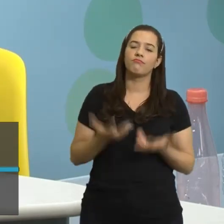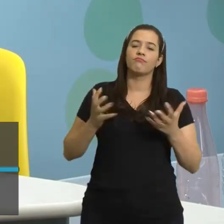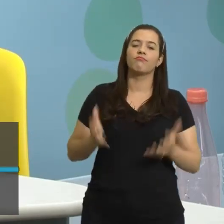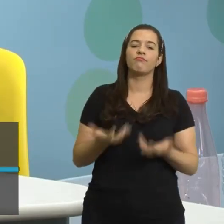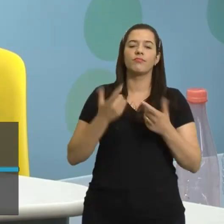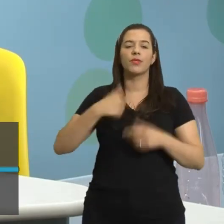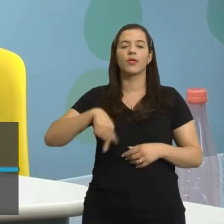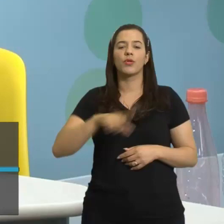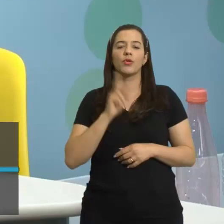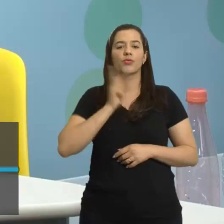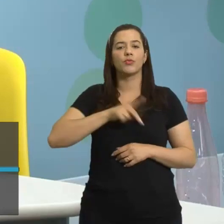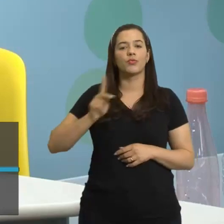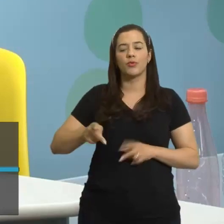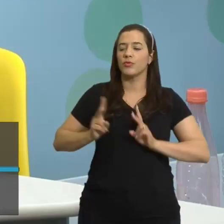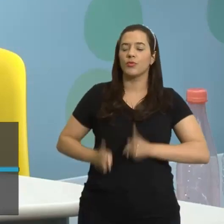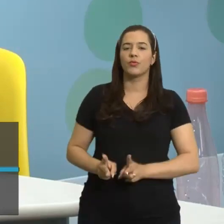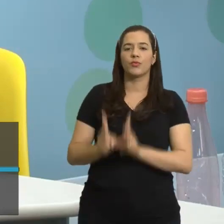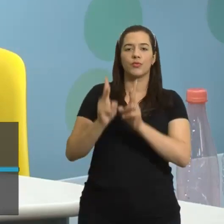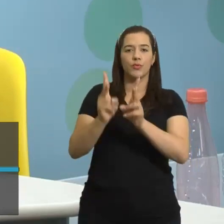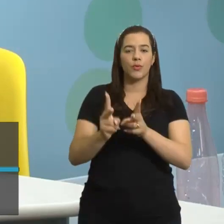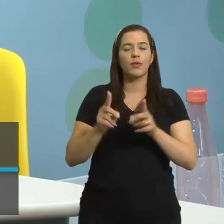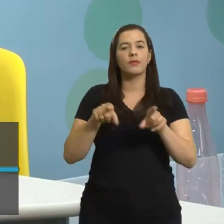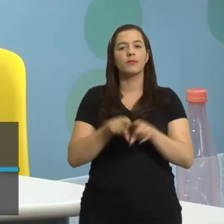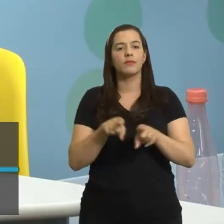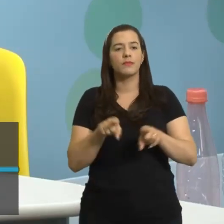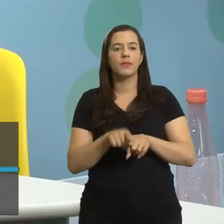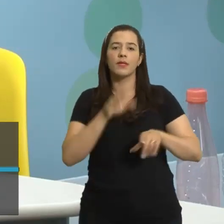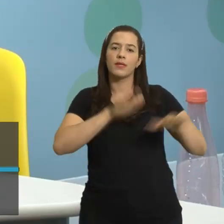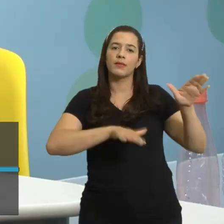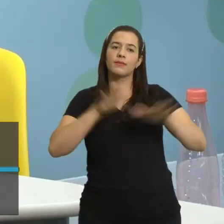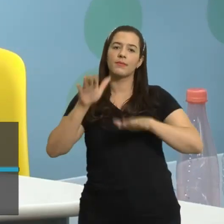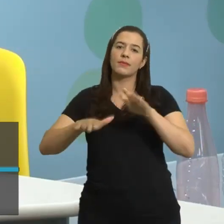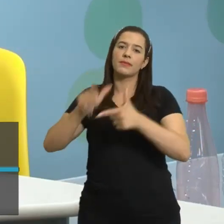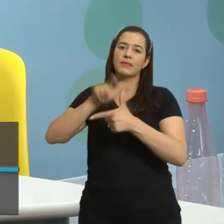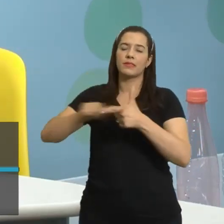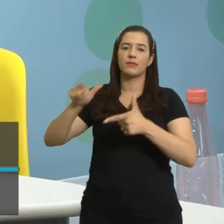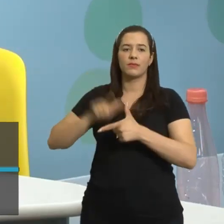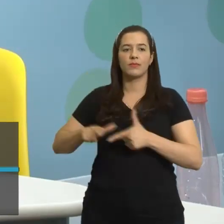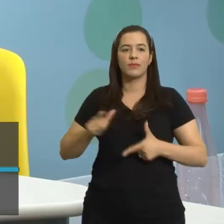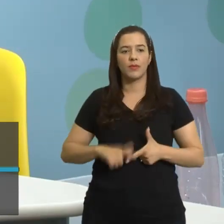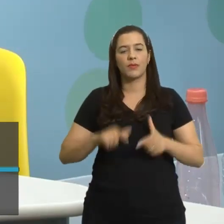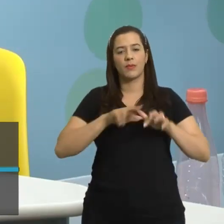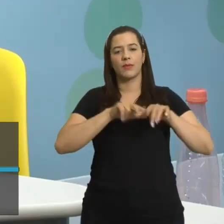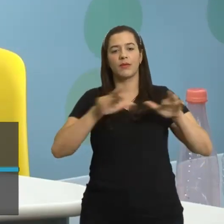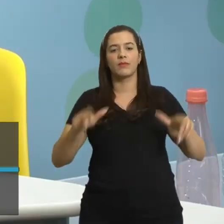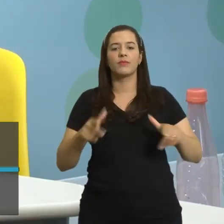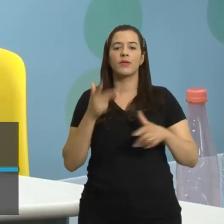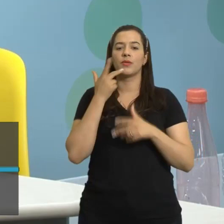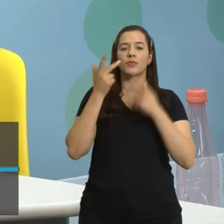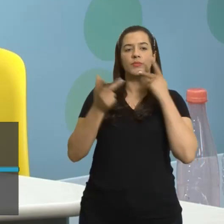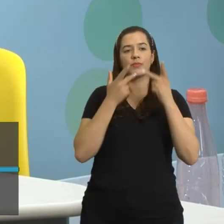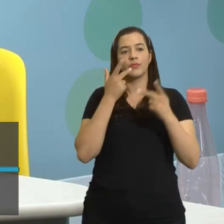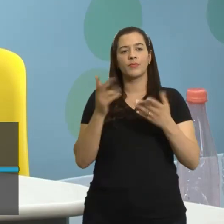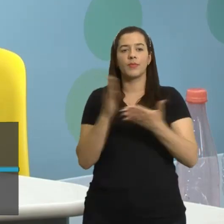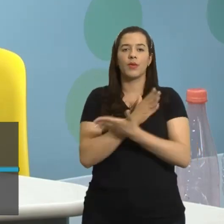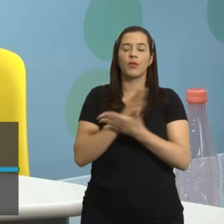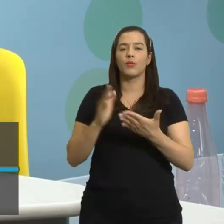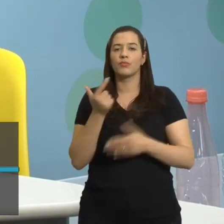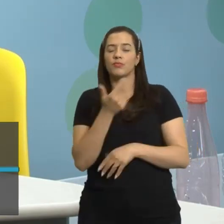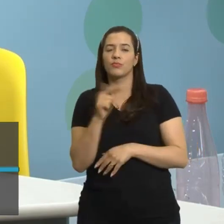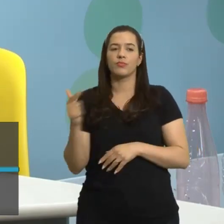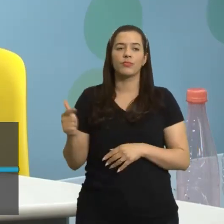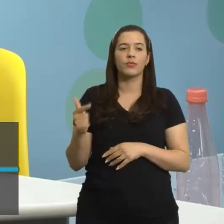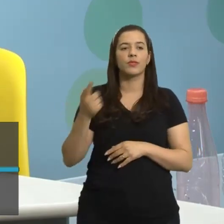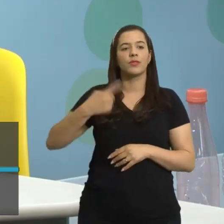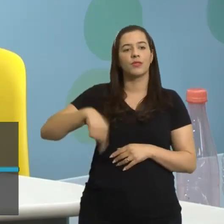ser professor, a continuar, apesar de todos os problemas, né? Alguns mencionados no chat, outros não.